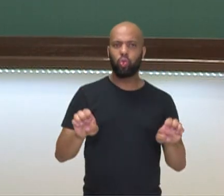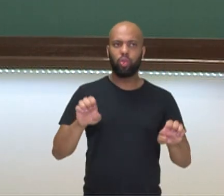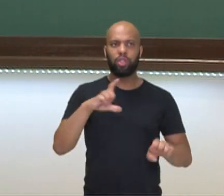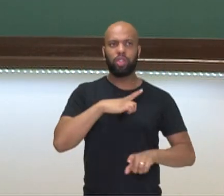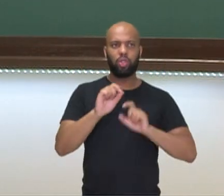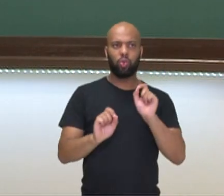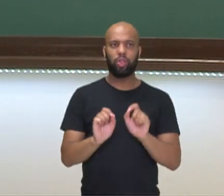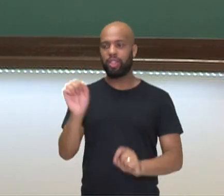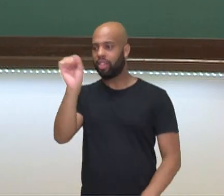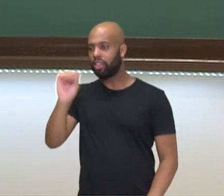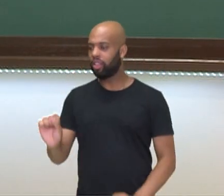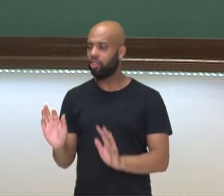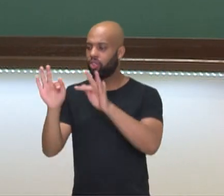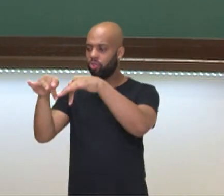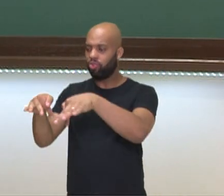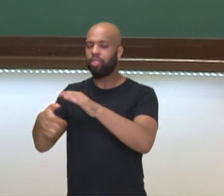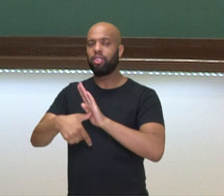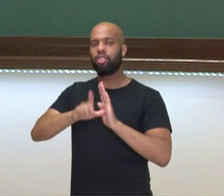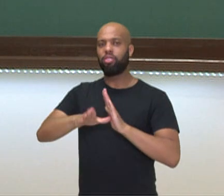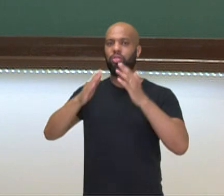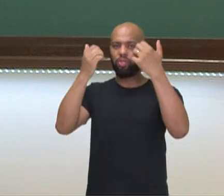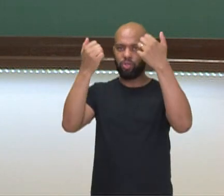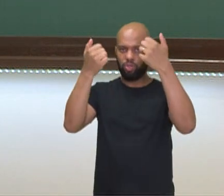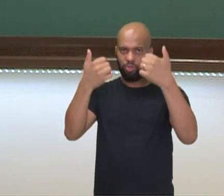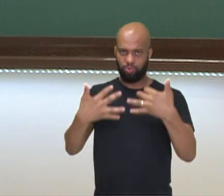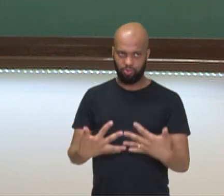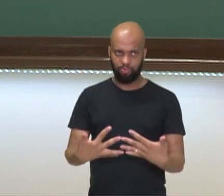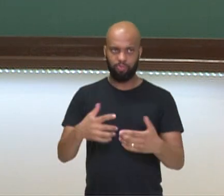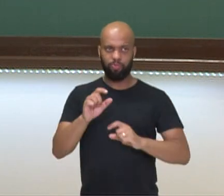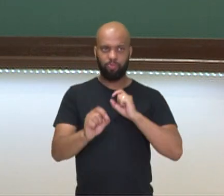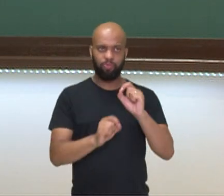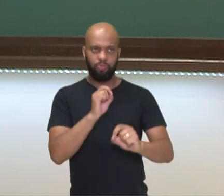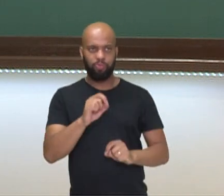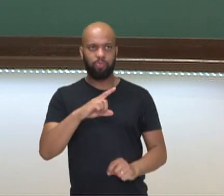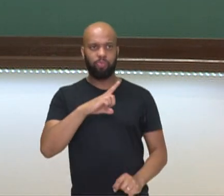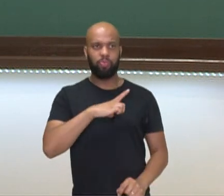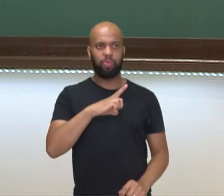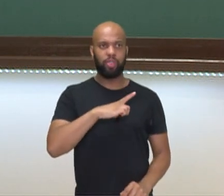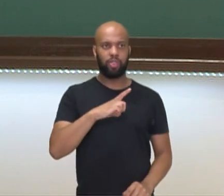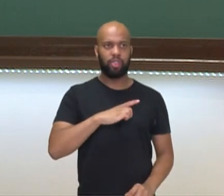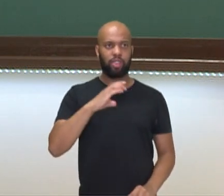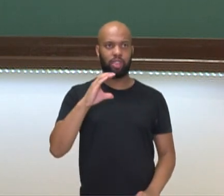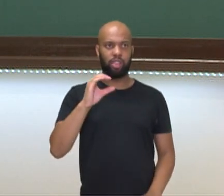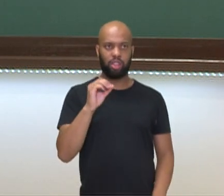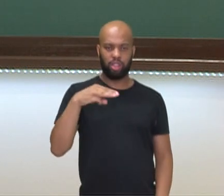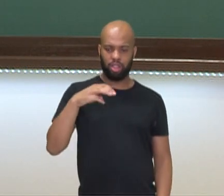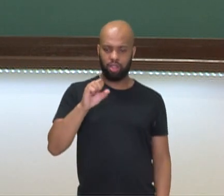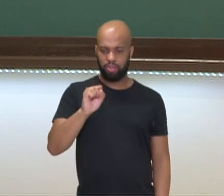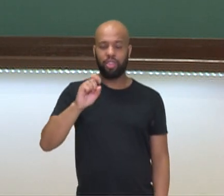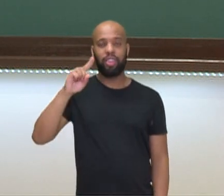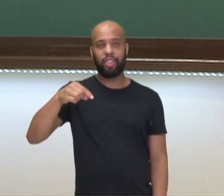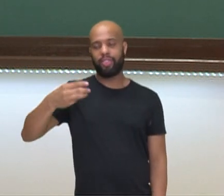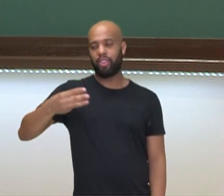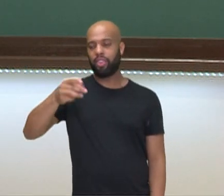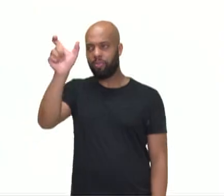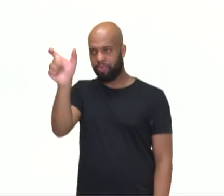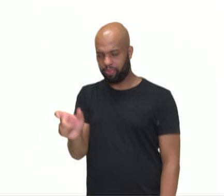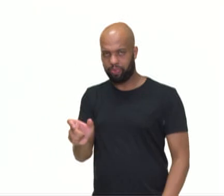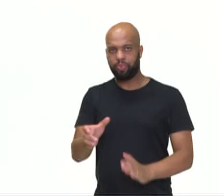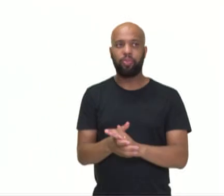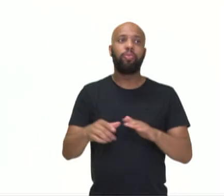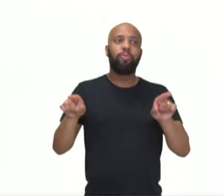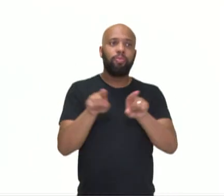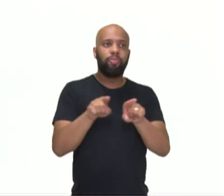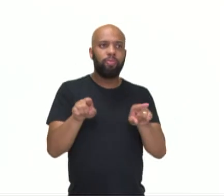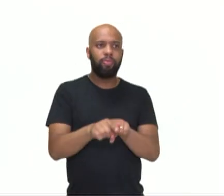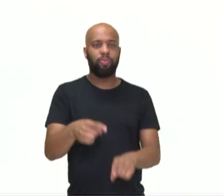S no final, porque, como a gente já viu, comes está em terceira pessoa, ok? Lembrando que